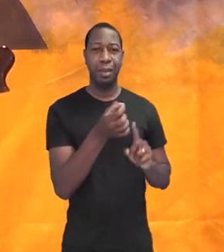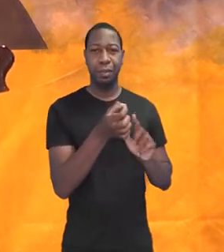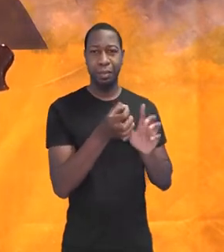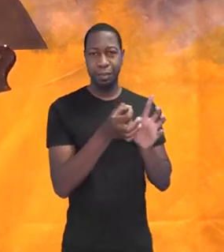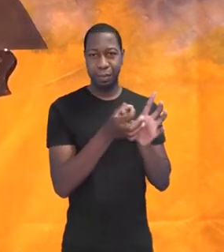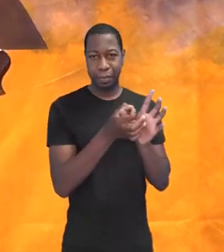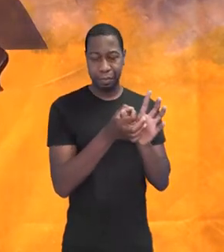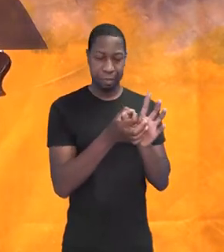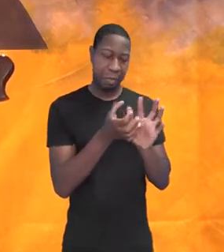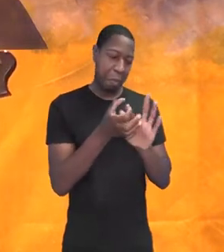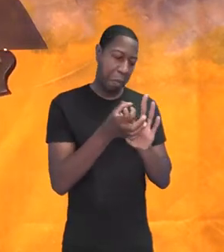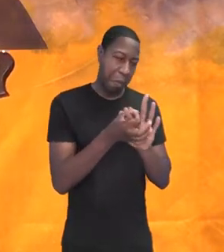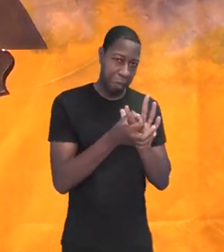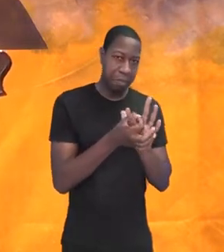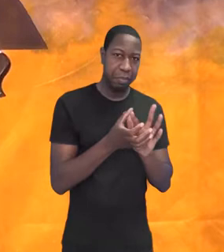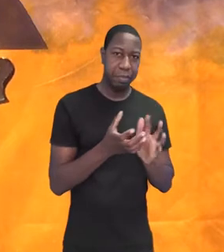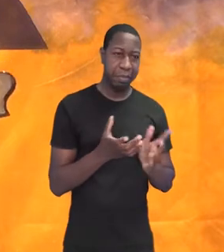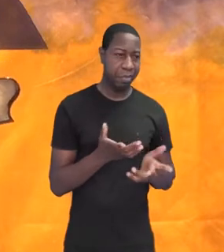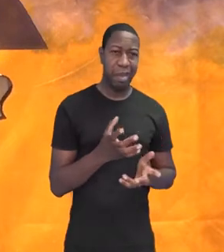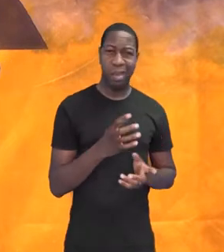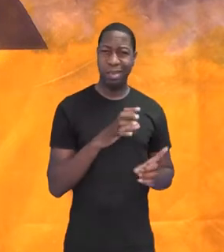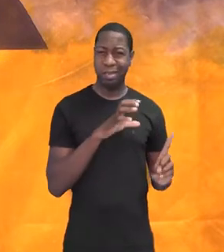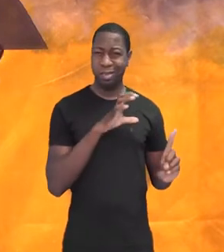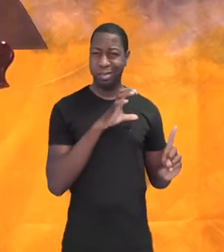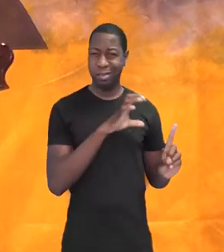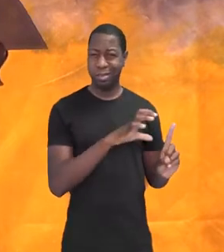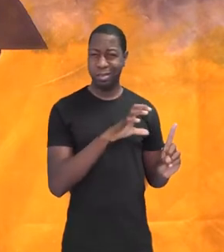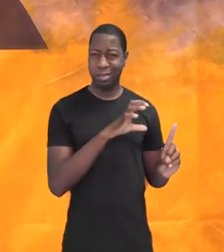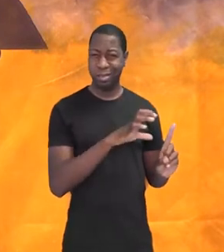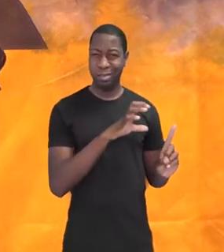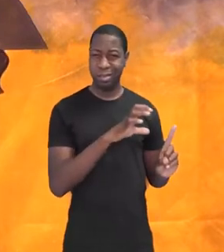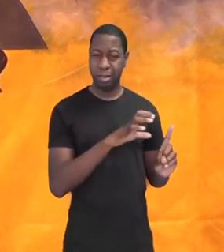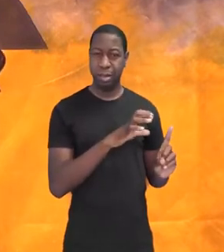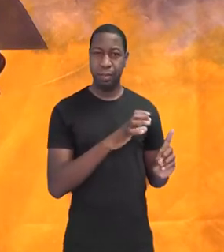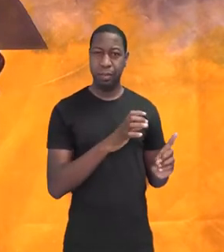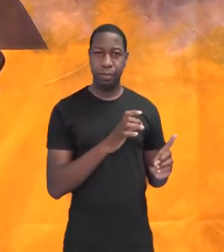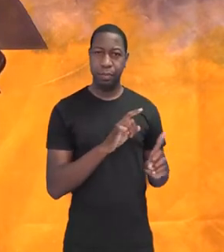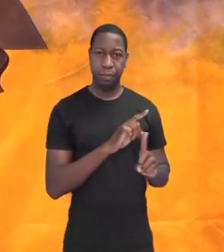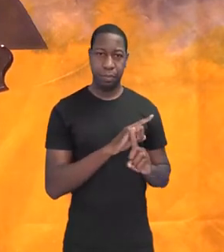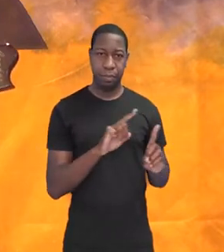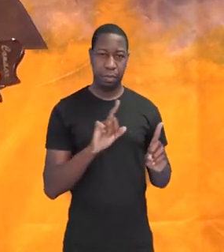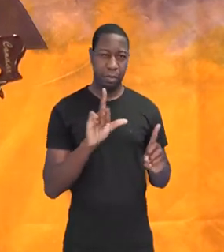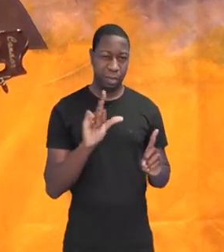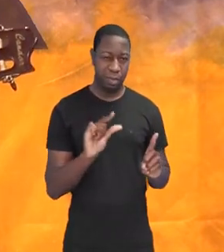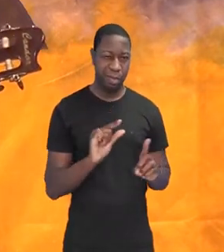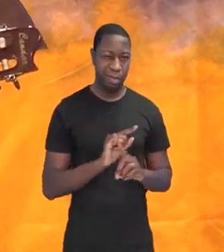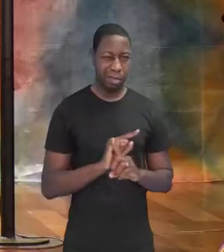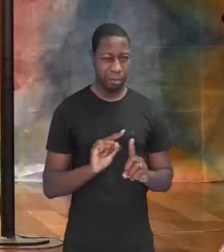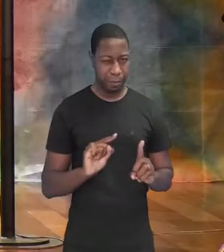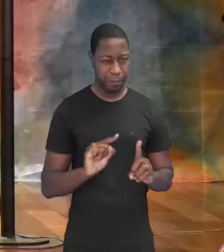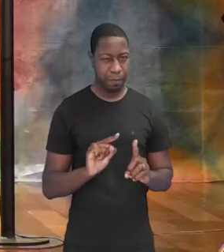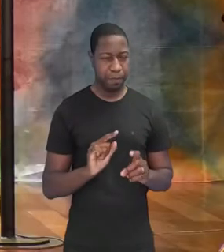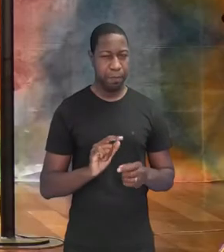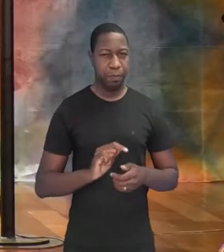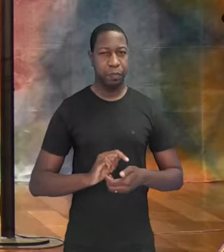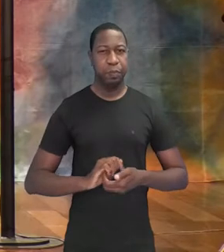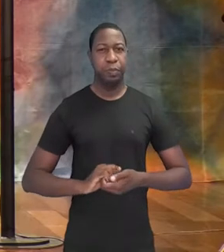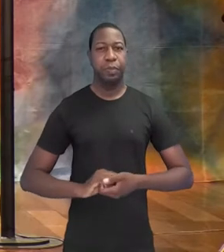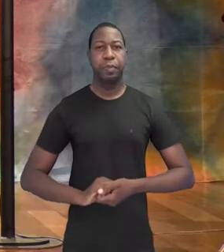viúva. Mas isso não diminui o assédio, pelo contrário, só aumenta.